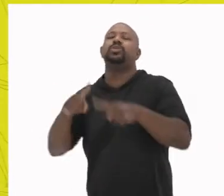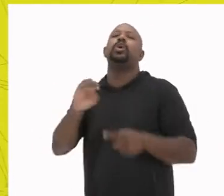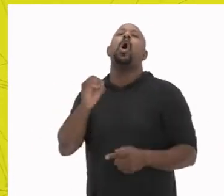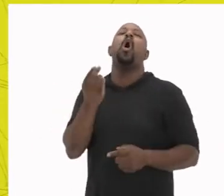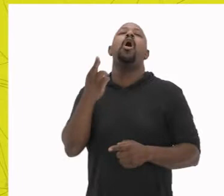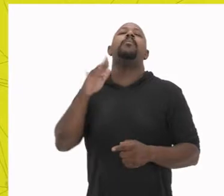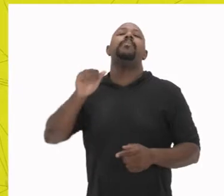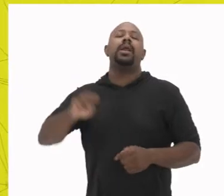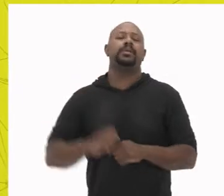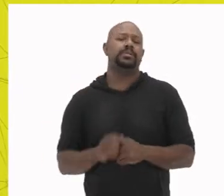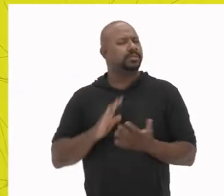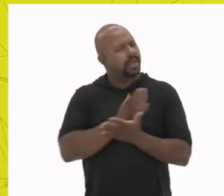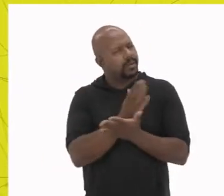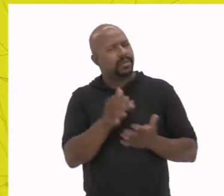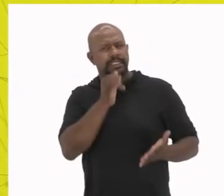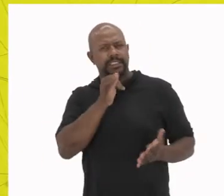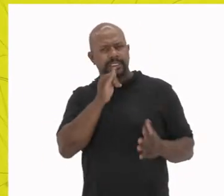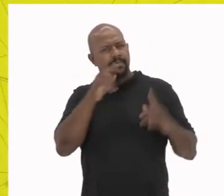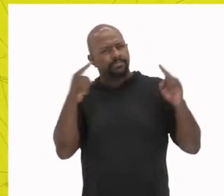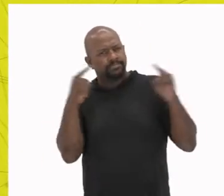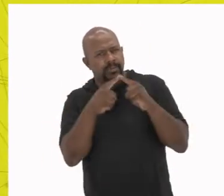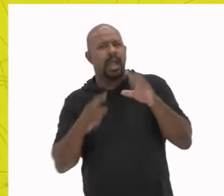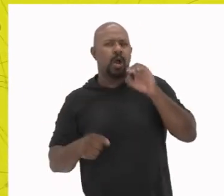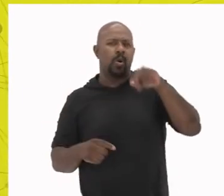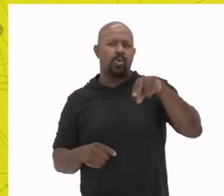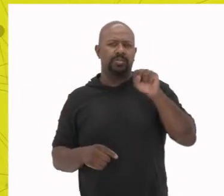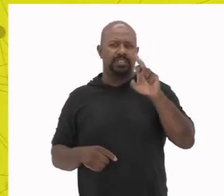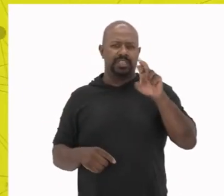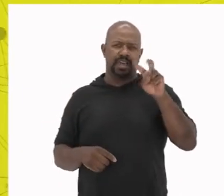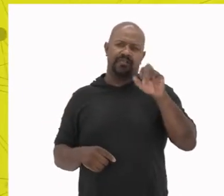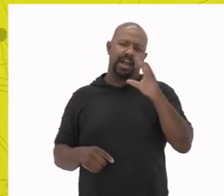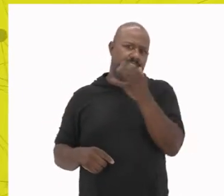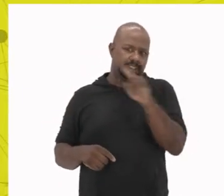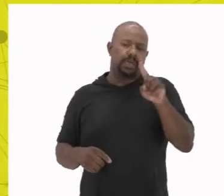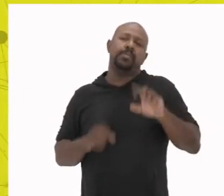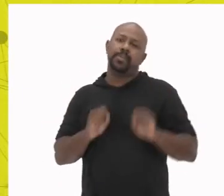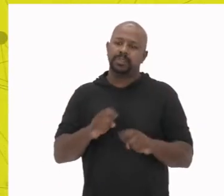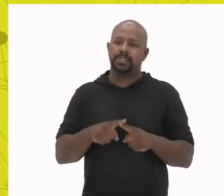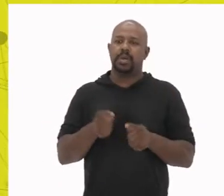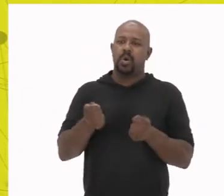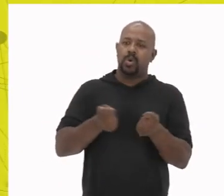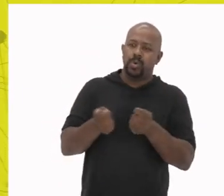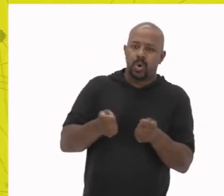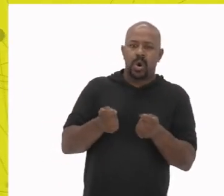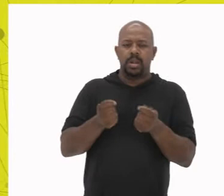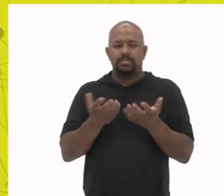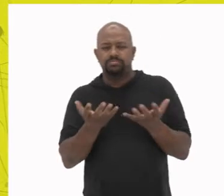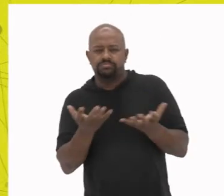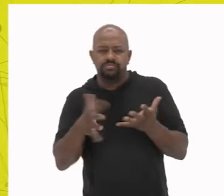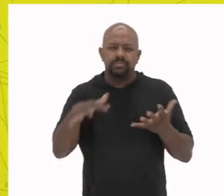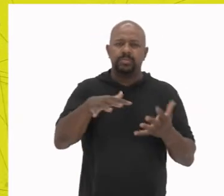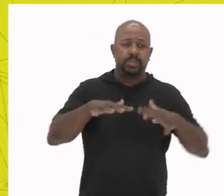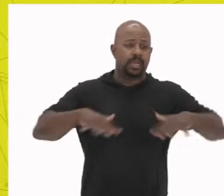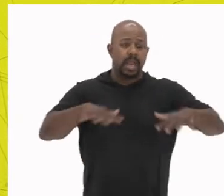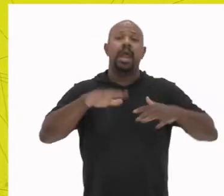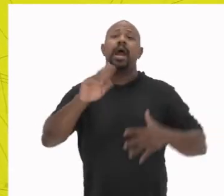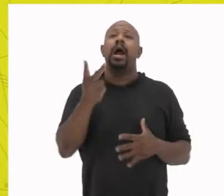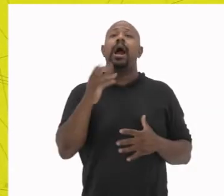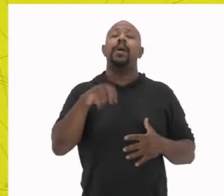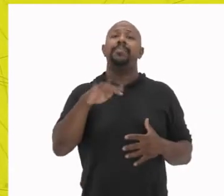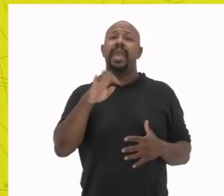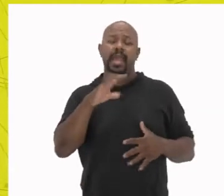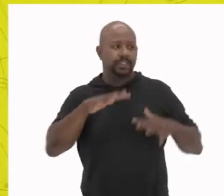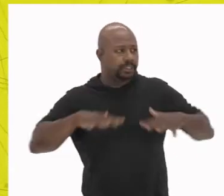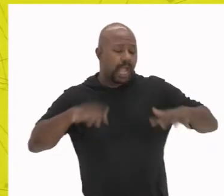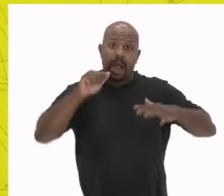acervo ou um conjunto de obras. Alguns exemplos das ações ligadas à conservação podem ser controle e monitoramento das